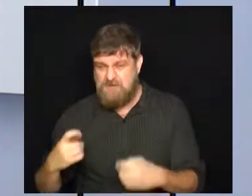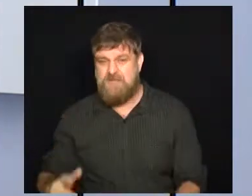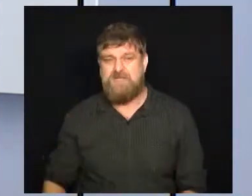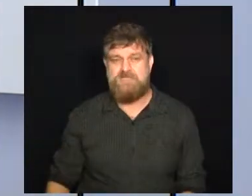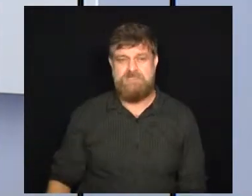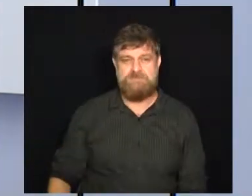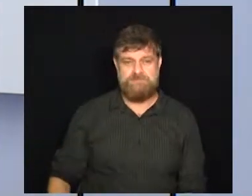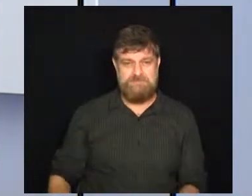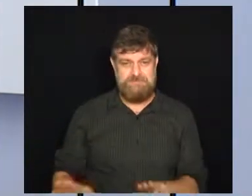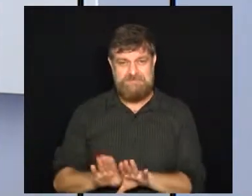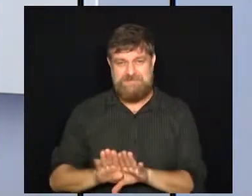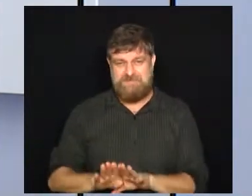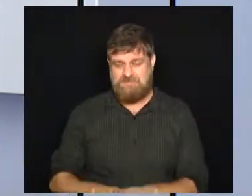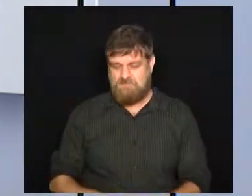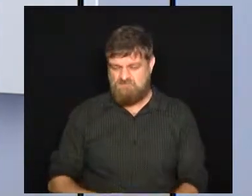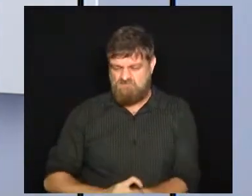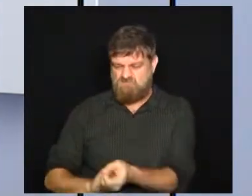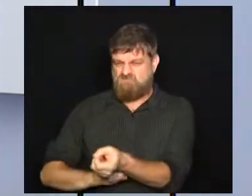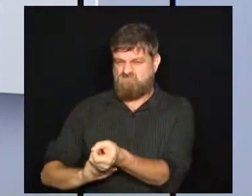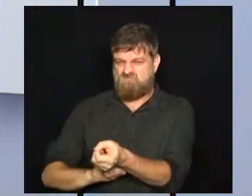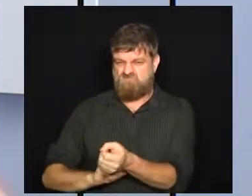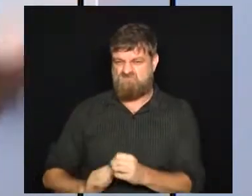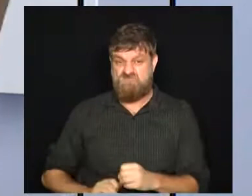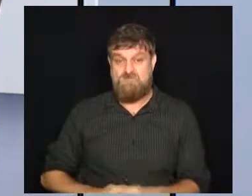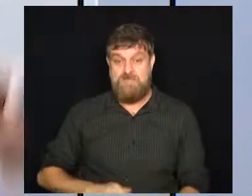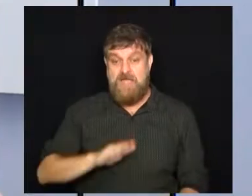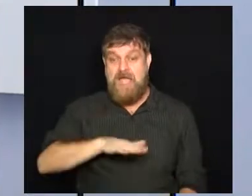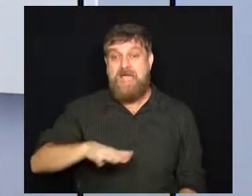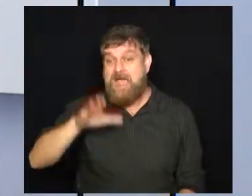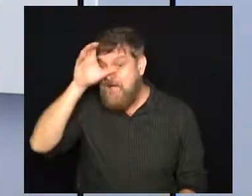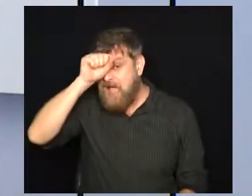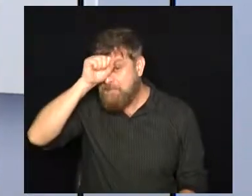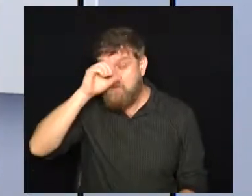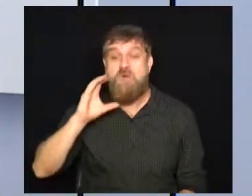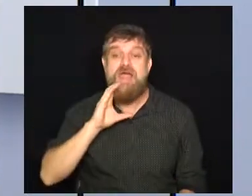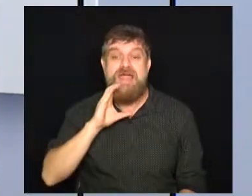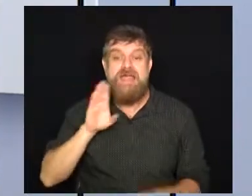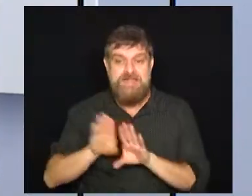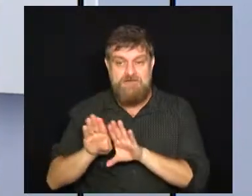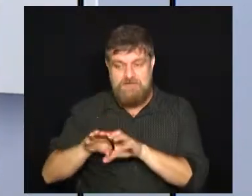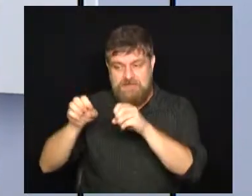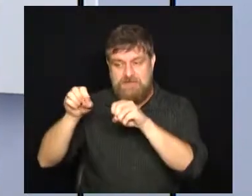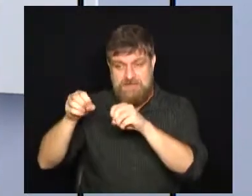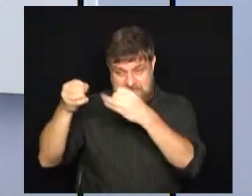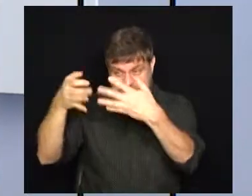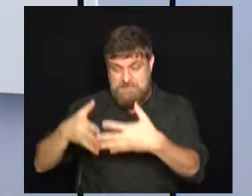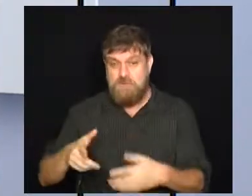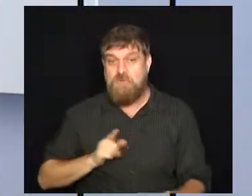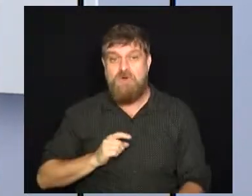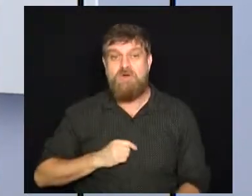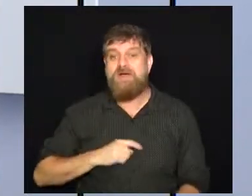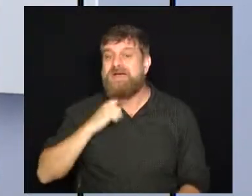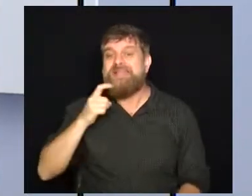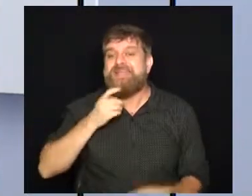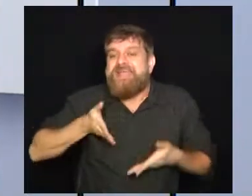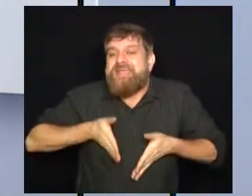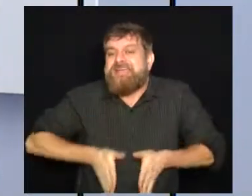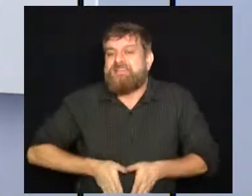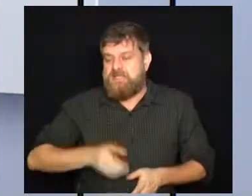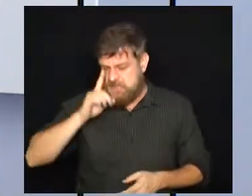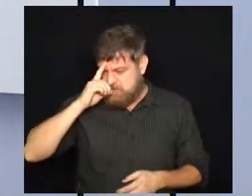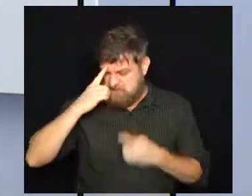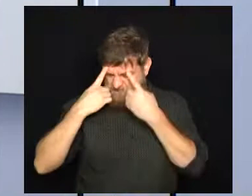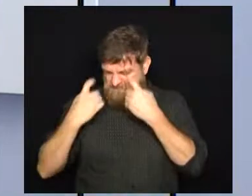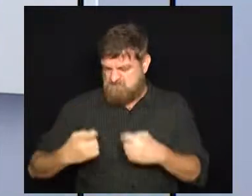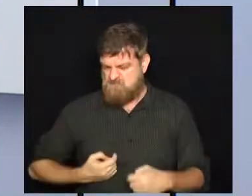tratamento agressivo, ele é aprendido. O vereador Carlão também falou isso. Ninguém nasce violento, ninguém nasce